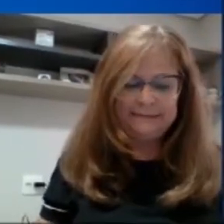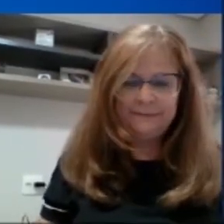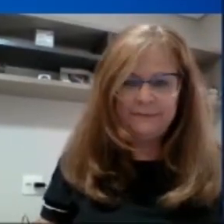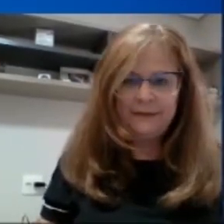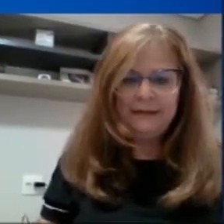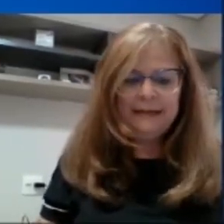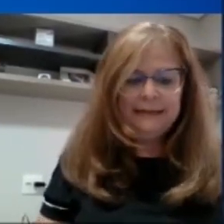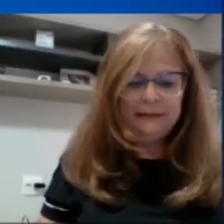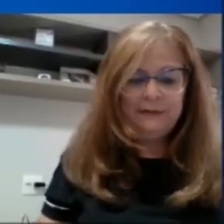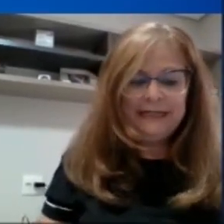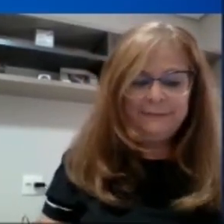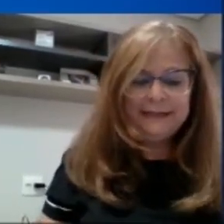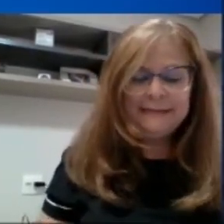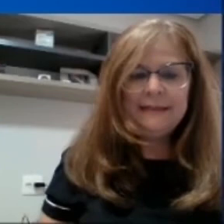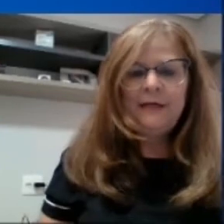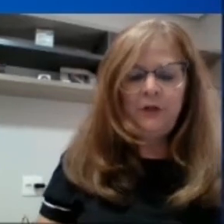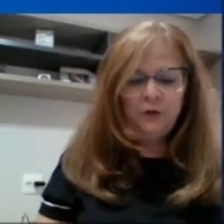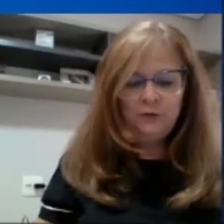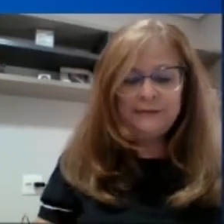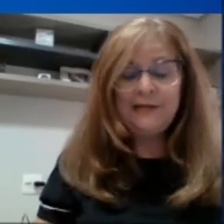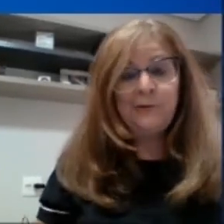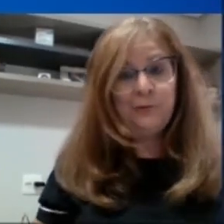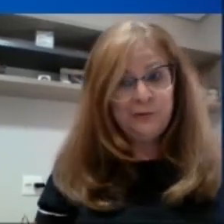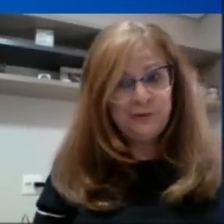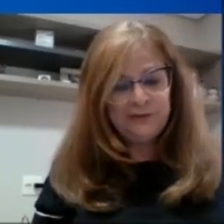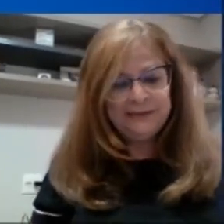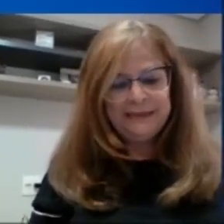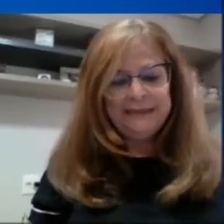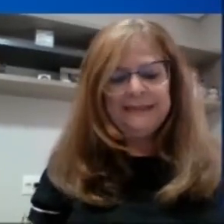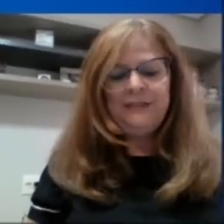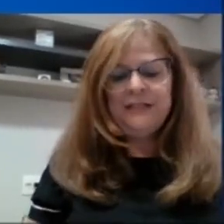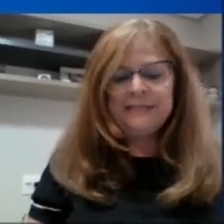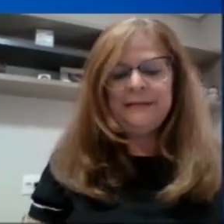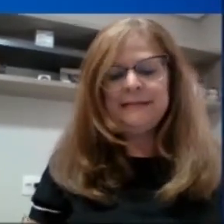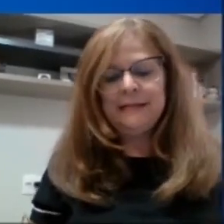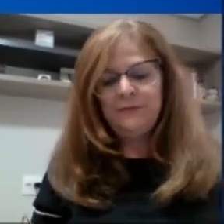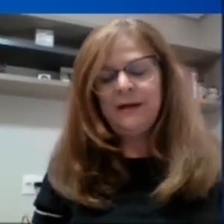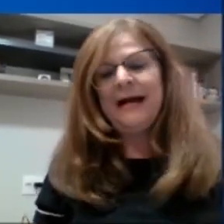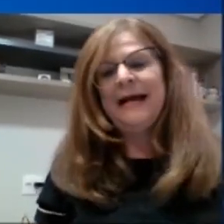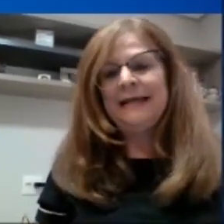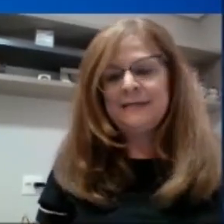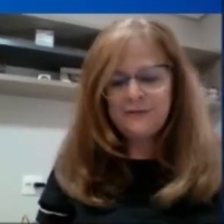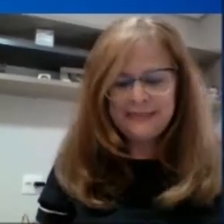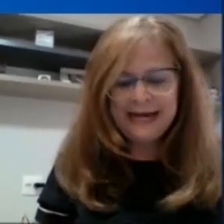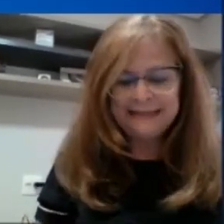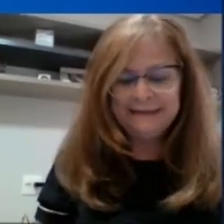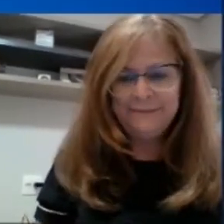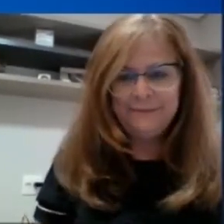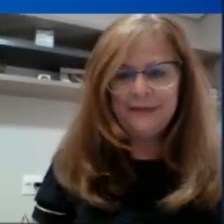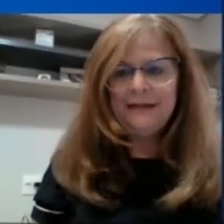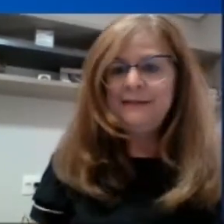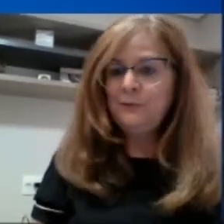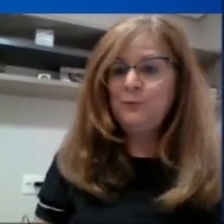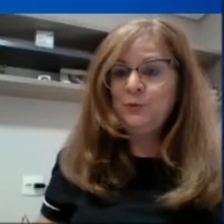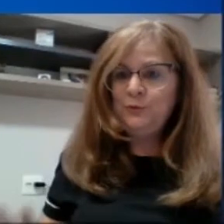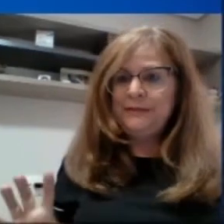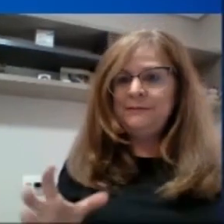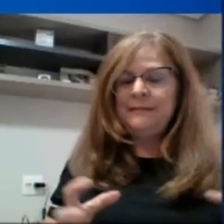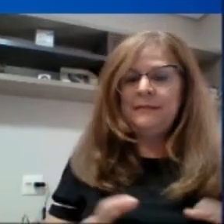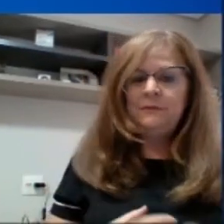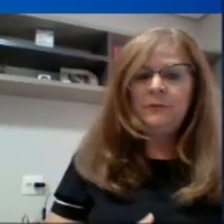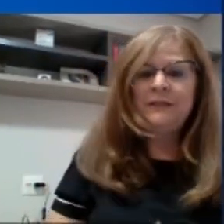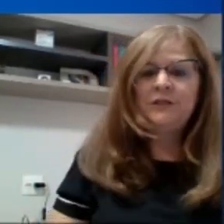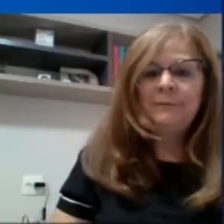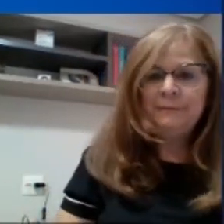sinais. Então, Libras e outros recursos de expressão a ela associada. Então, tudo isso